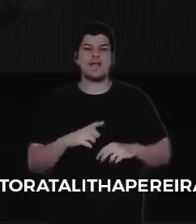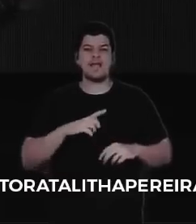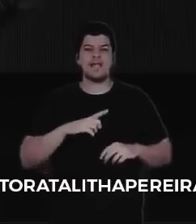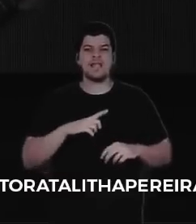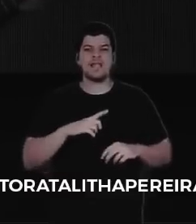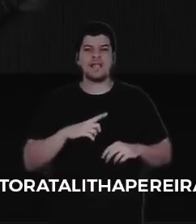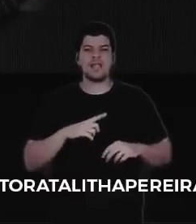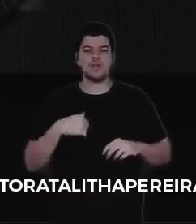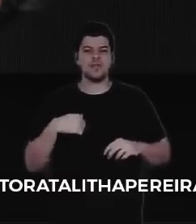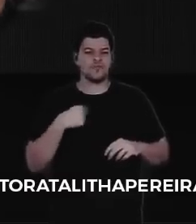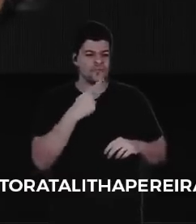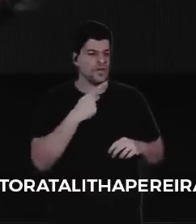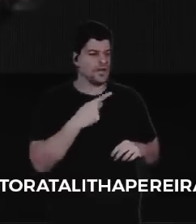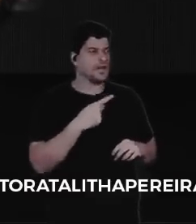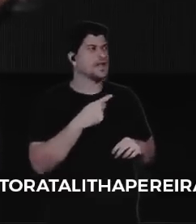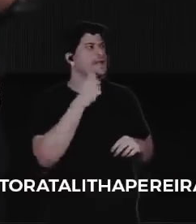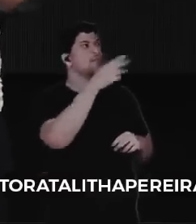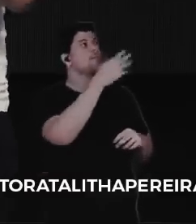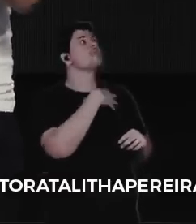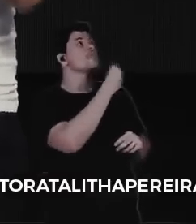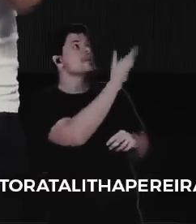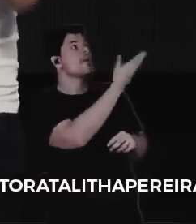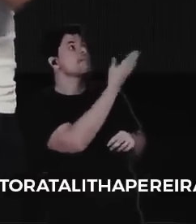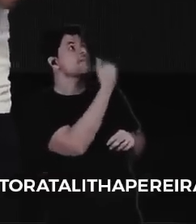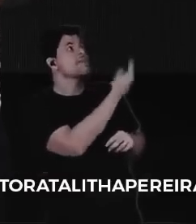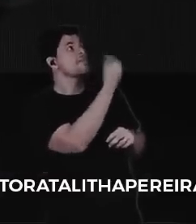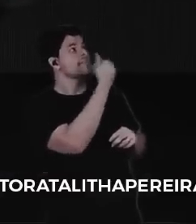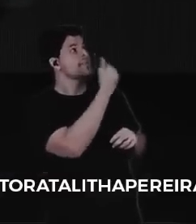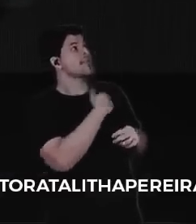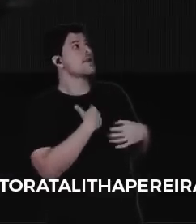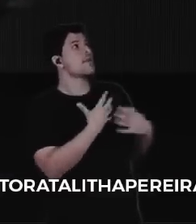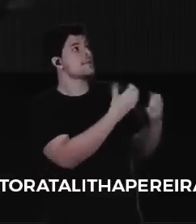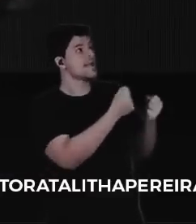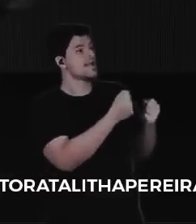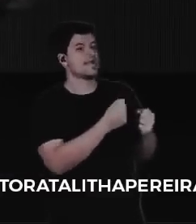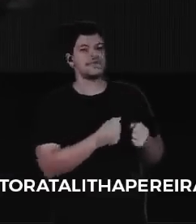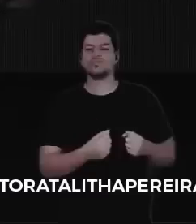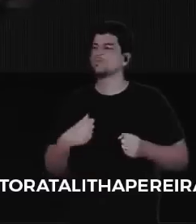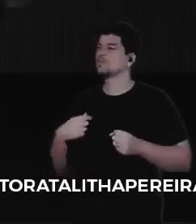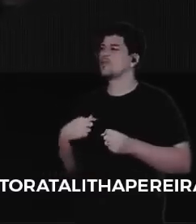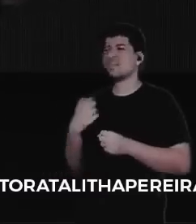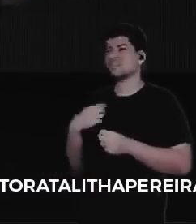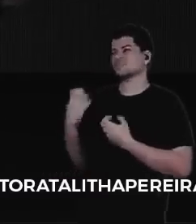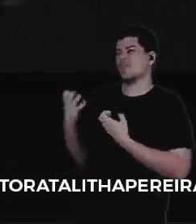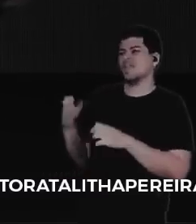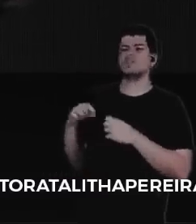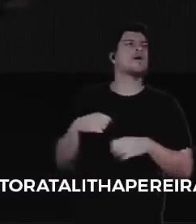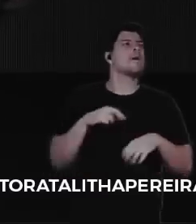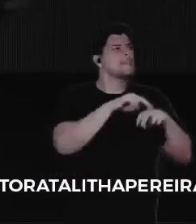Eu falei: não, precisa não, precisa não. Falei: pula, filha. Papai,